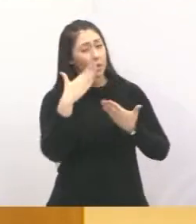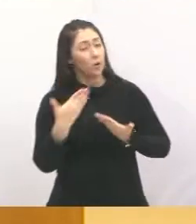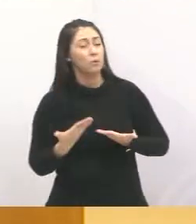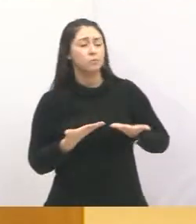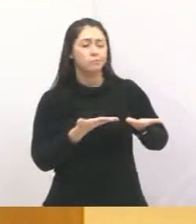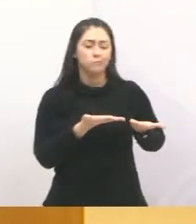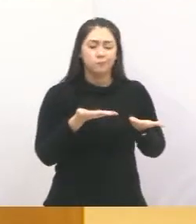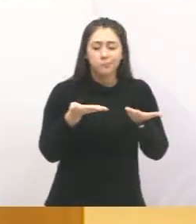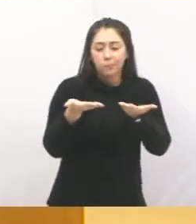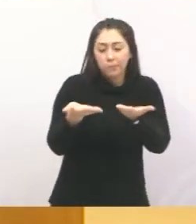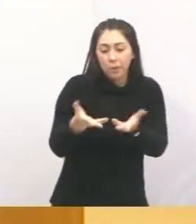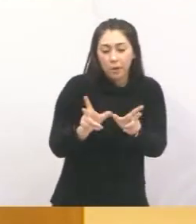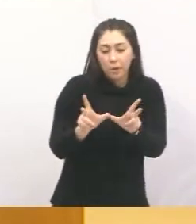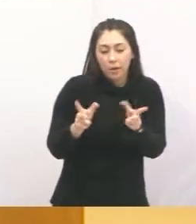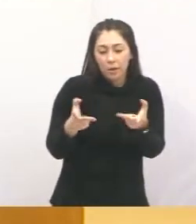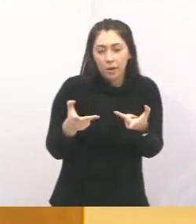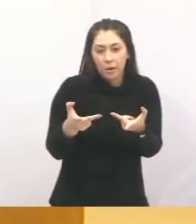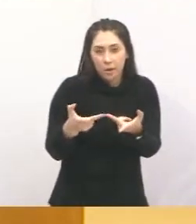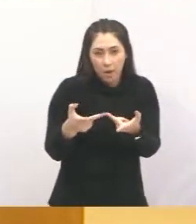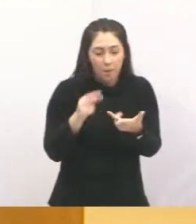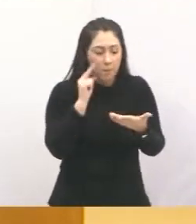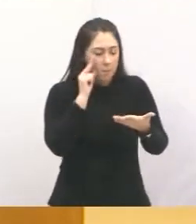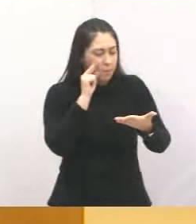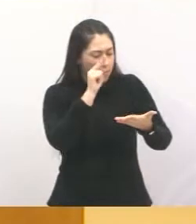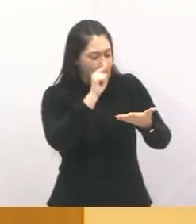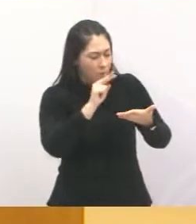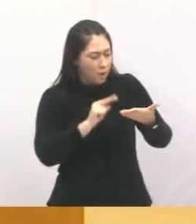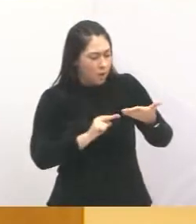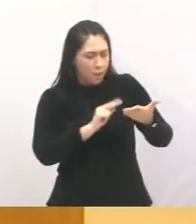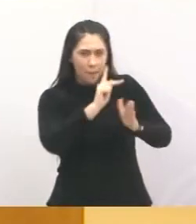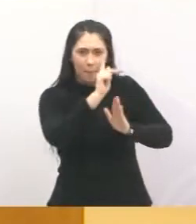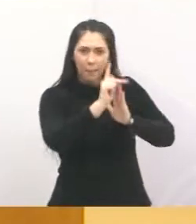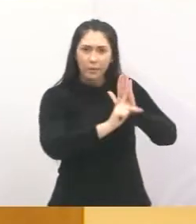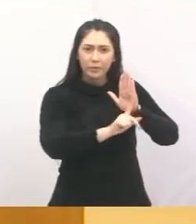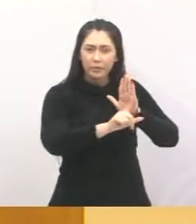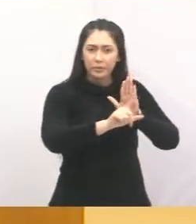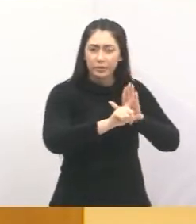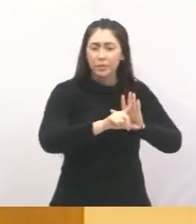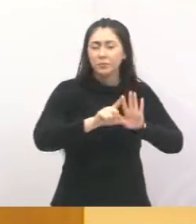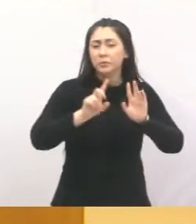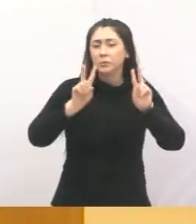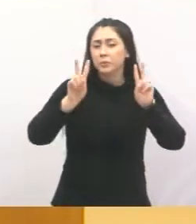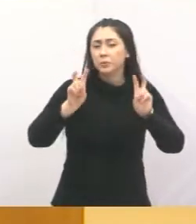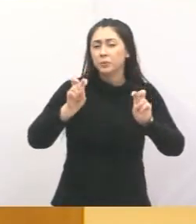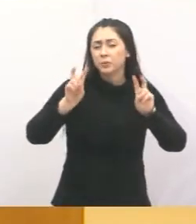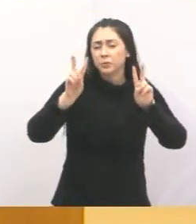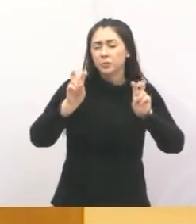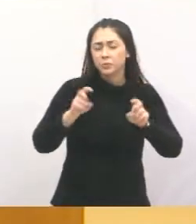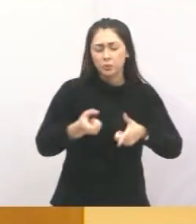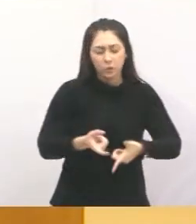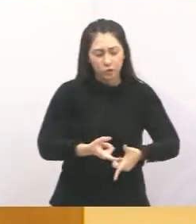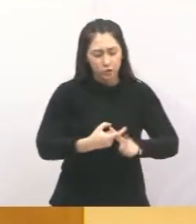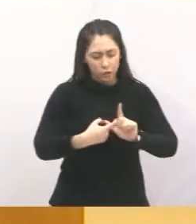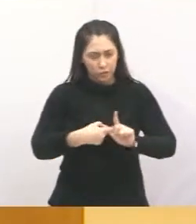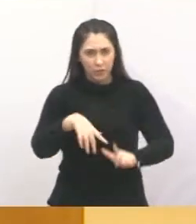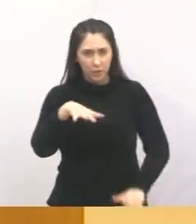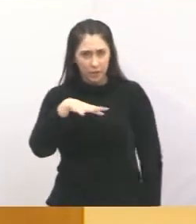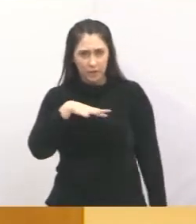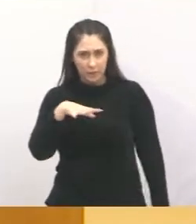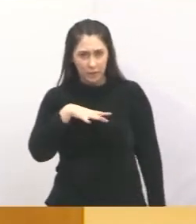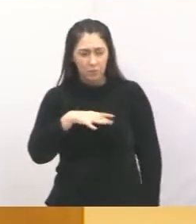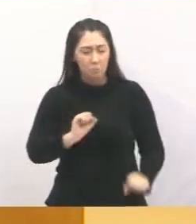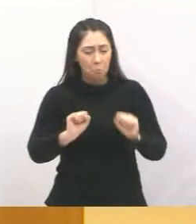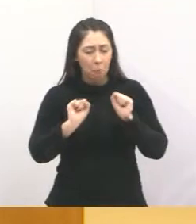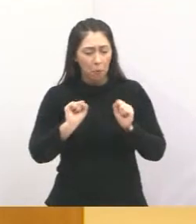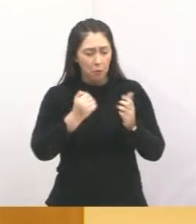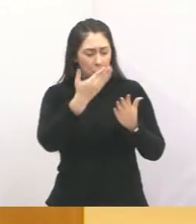à análise dessa Igreja Casa Legislativa o presente projeto de lei que dispõe sobre parcelamento de